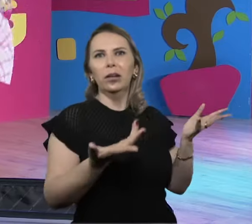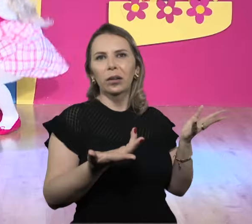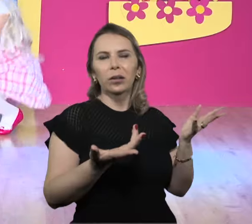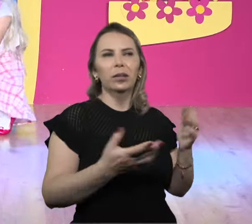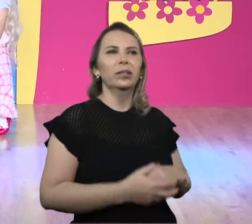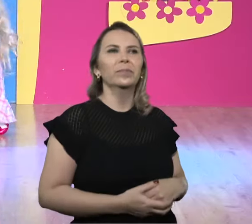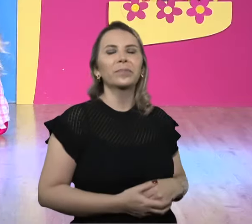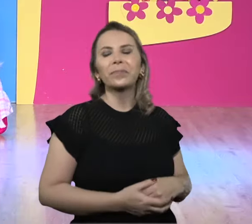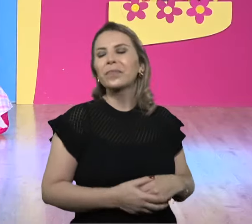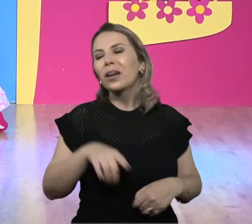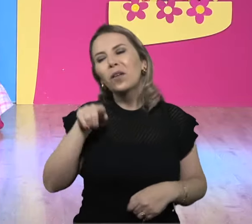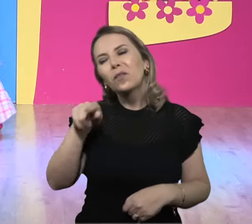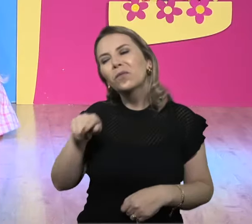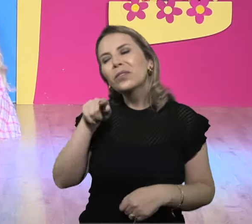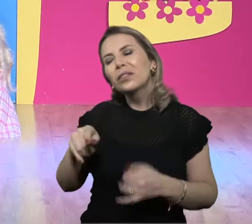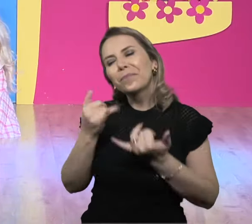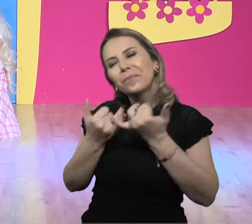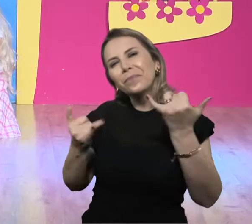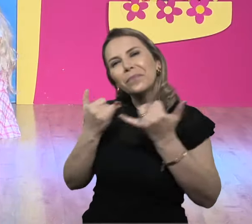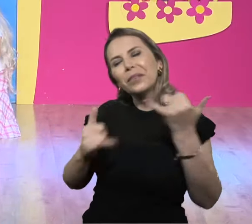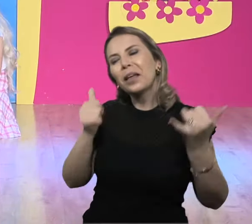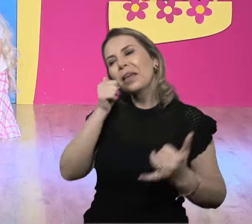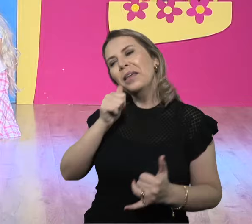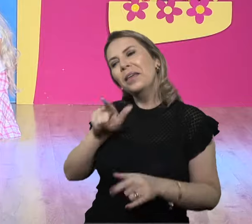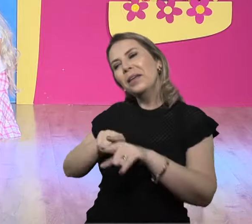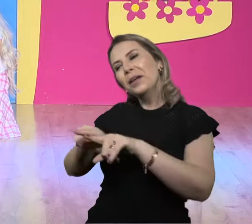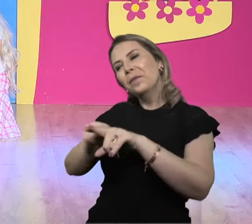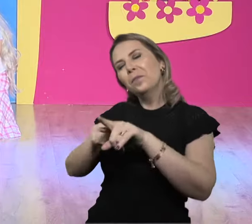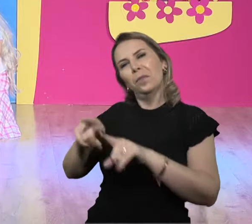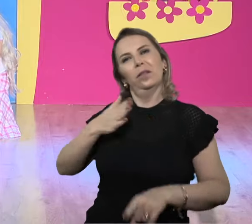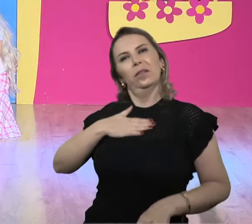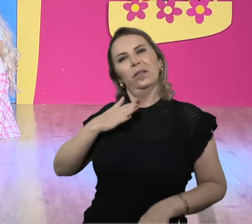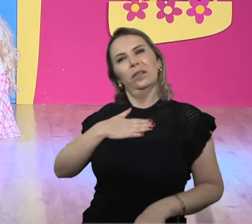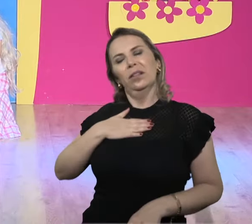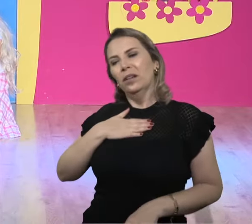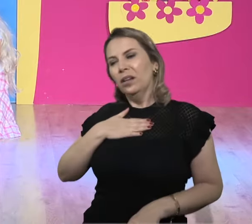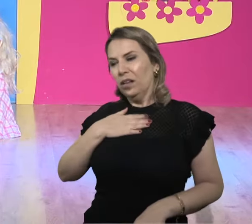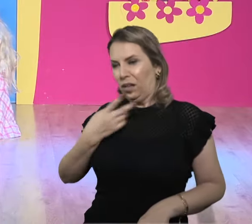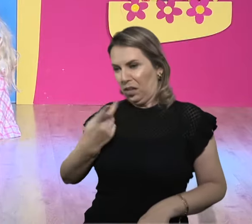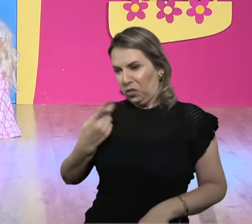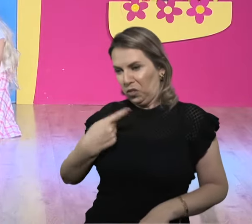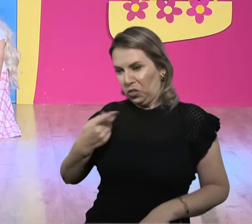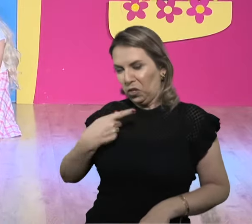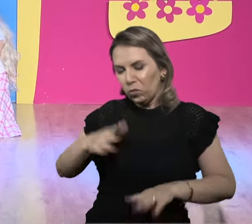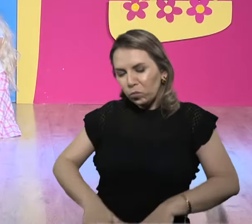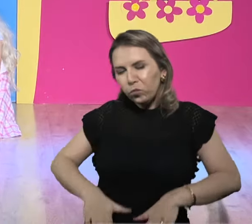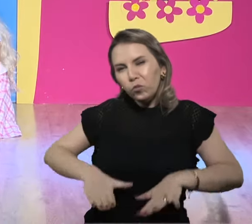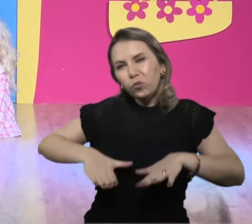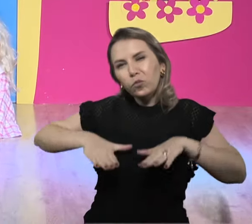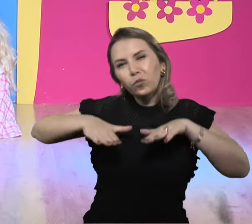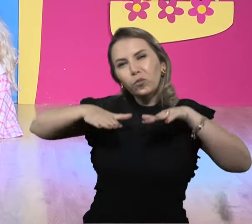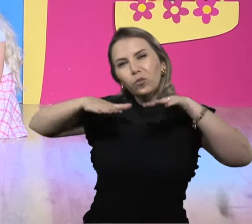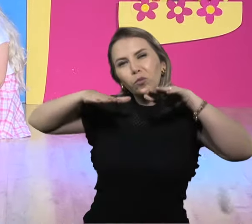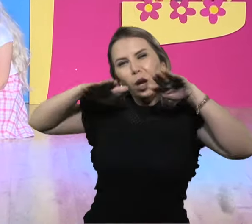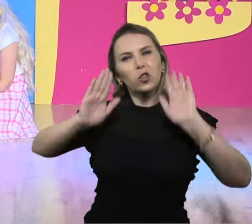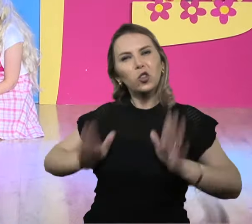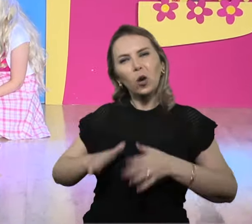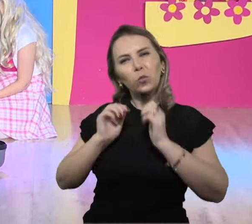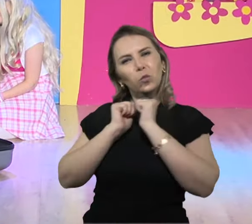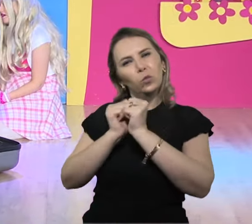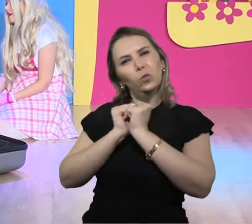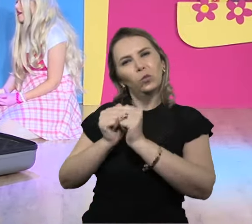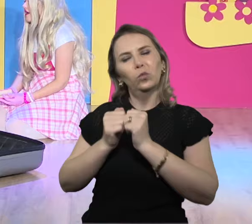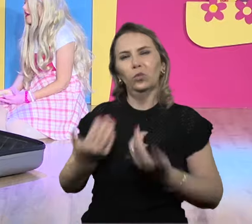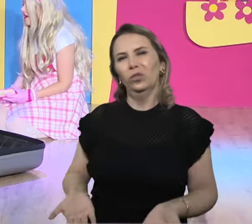família! Manu, você é como uma irmã pra mim, Manu! A gente tá aqui desde